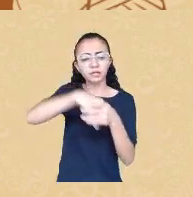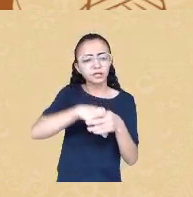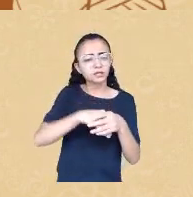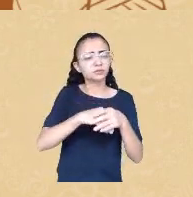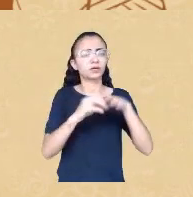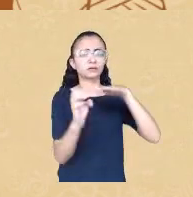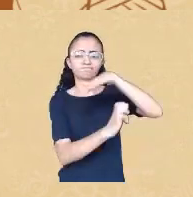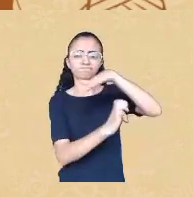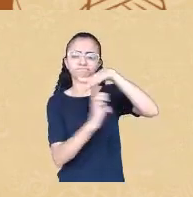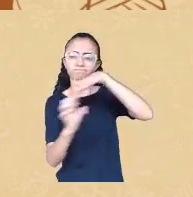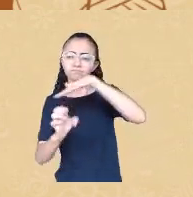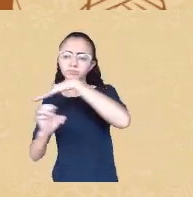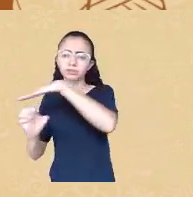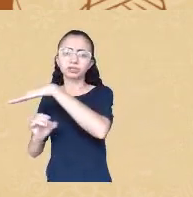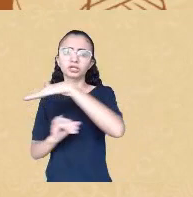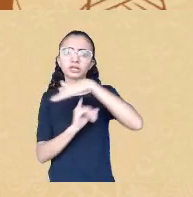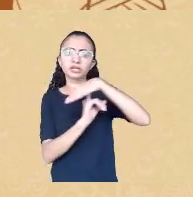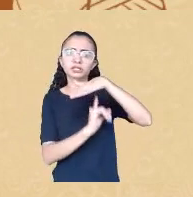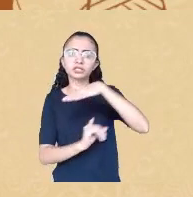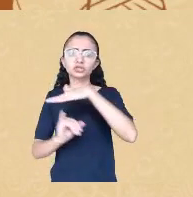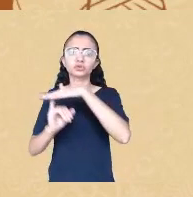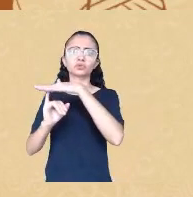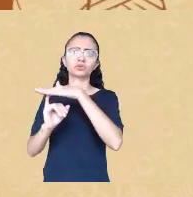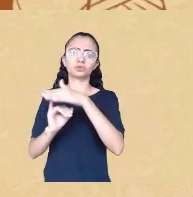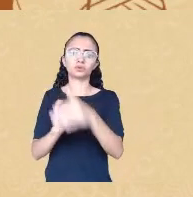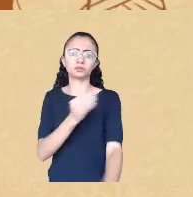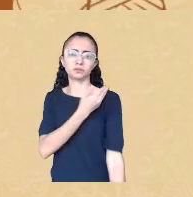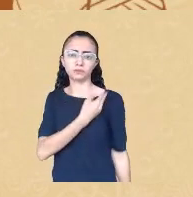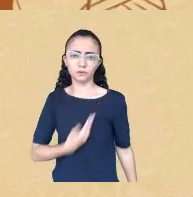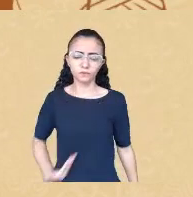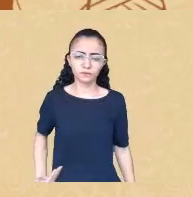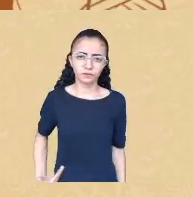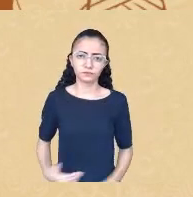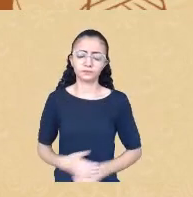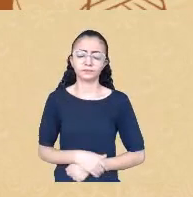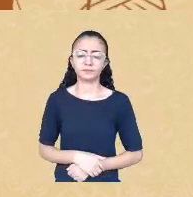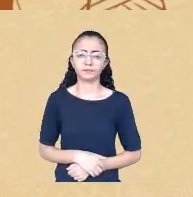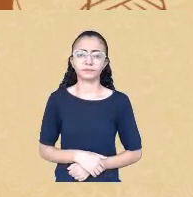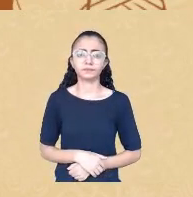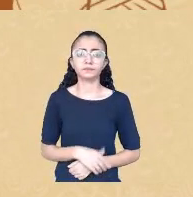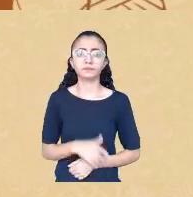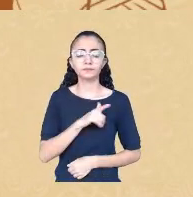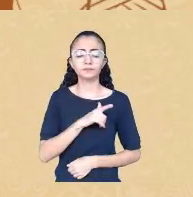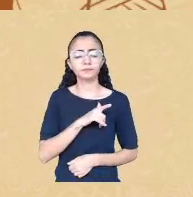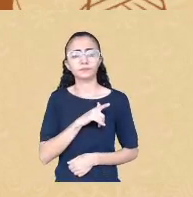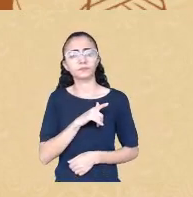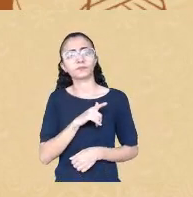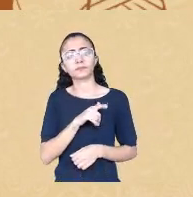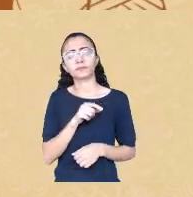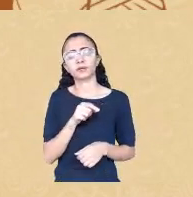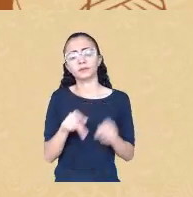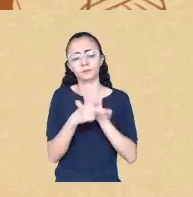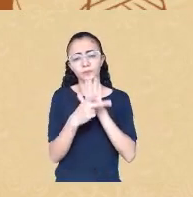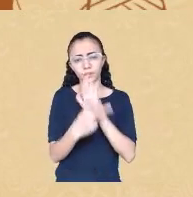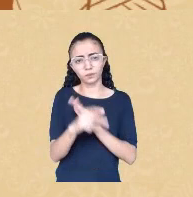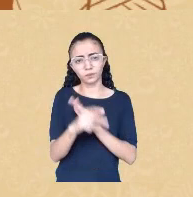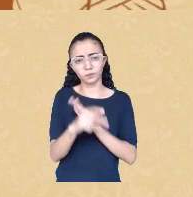estruturais mesmo, institucionais, mais do que abstratamente estruturais, do Brasil. Ou seja, não estamos falando só